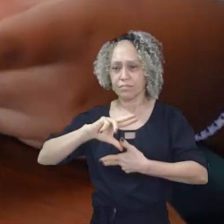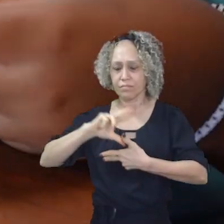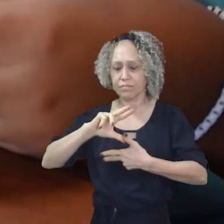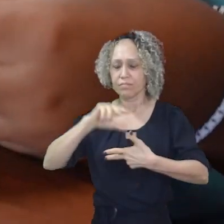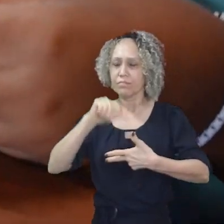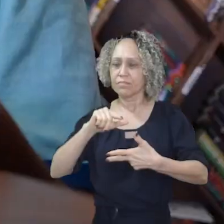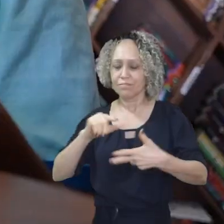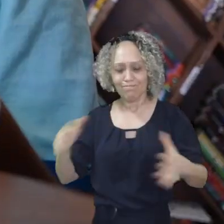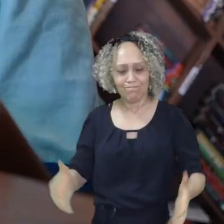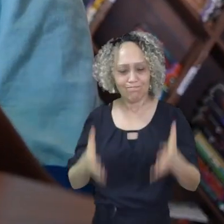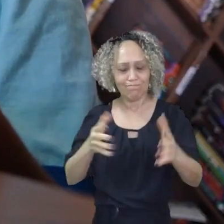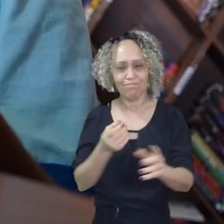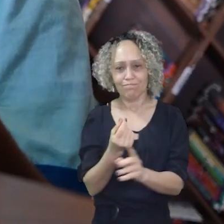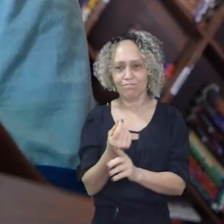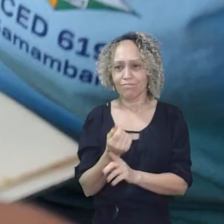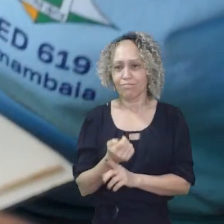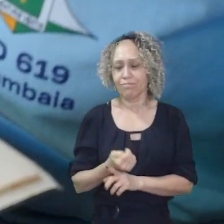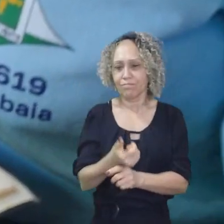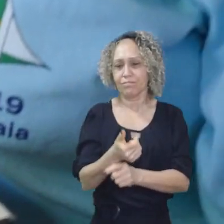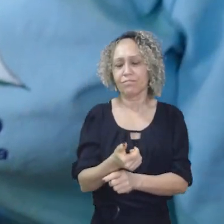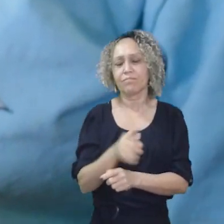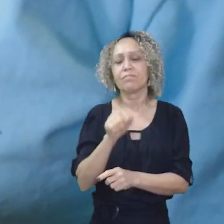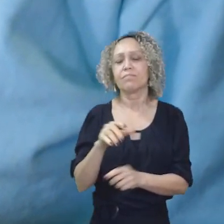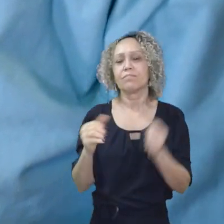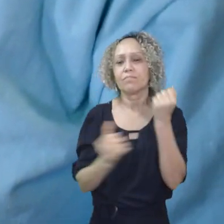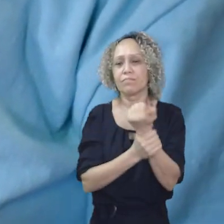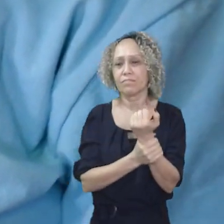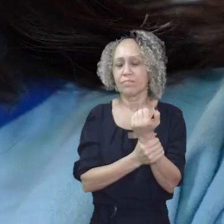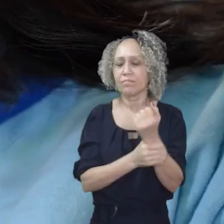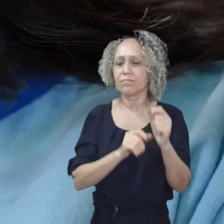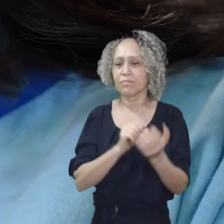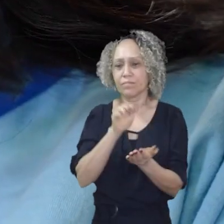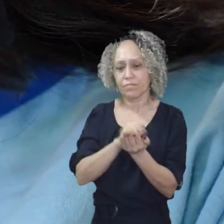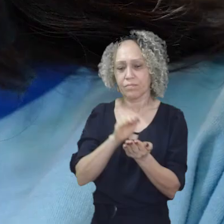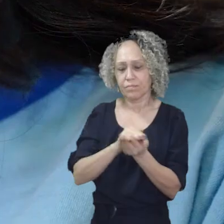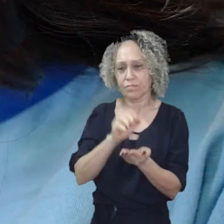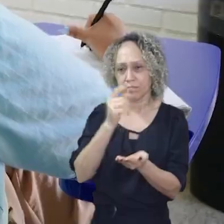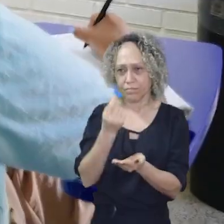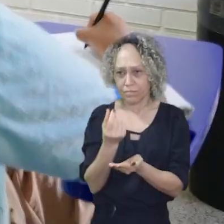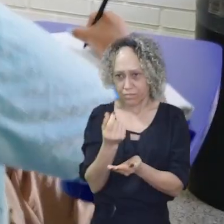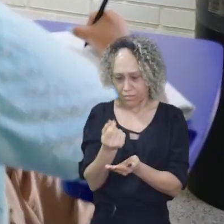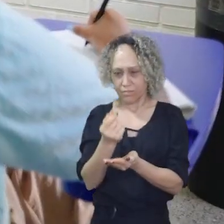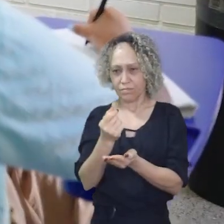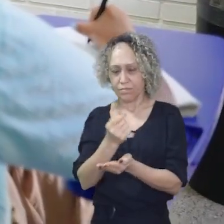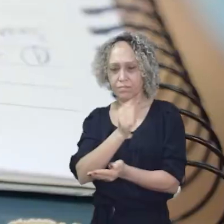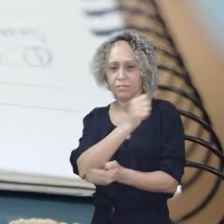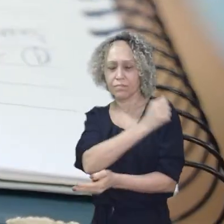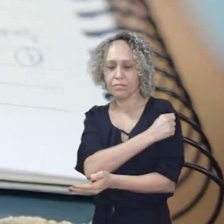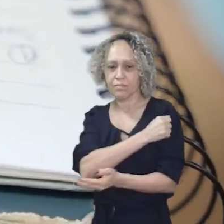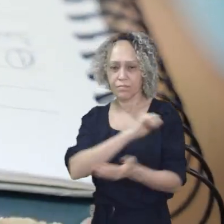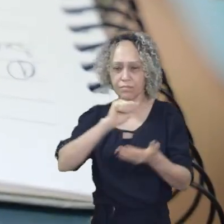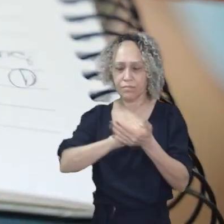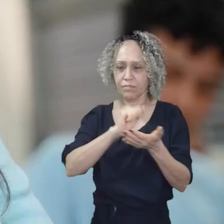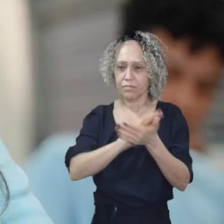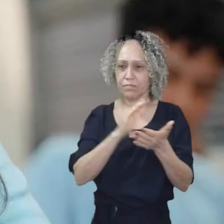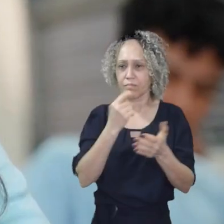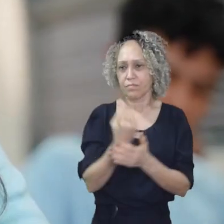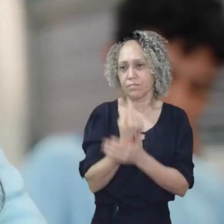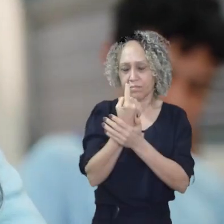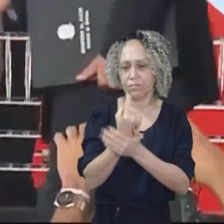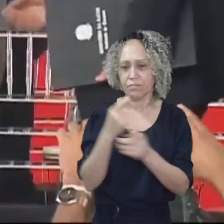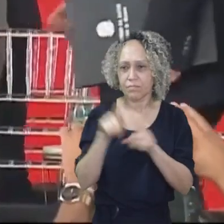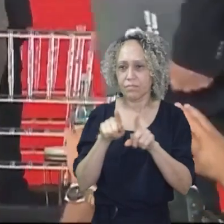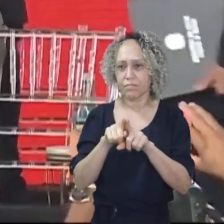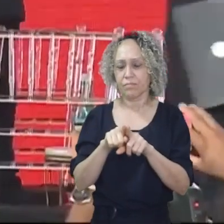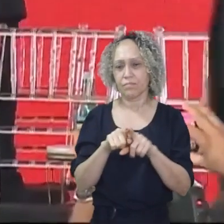de Meia, um incentivo financeiro que garante uma espécie de poupança para estudantes cadastrados no CadÚnico,